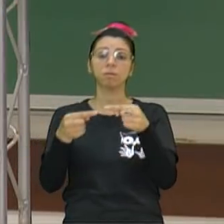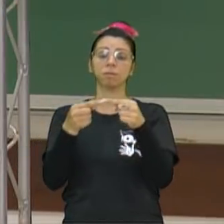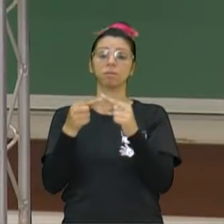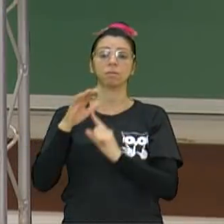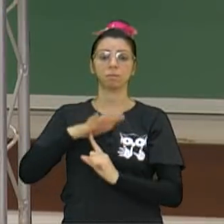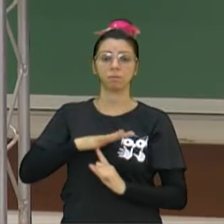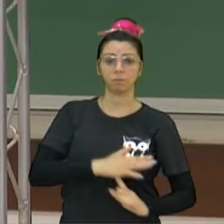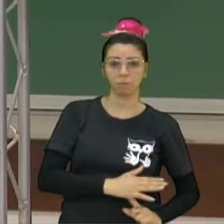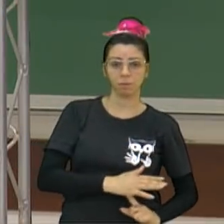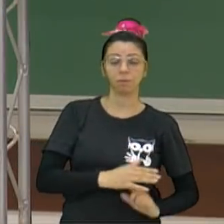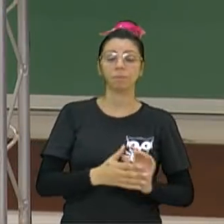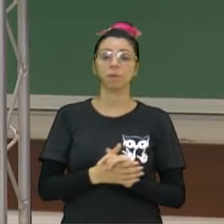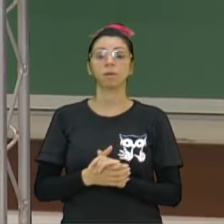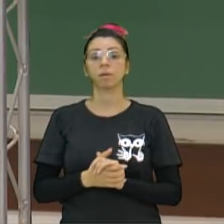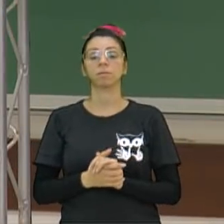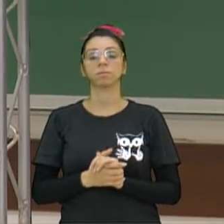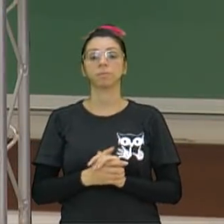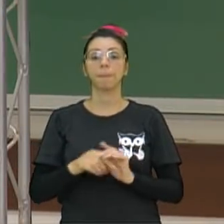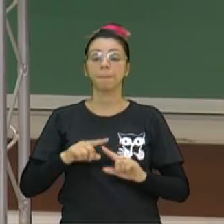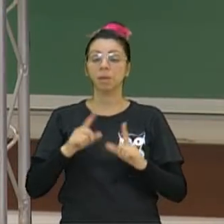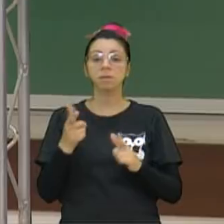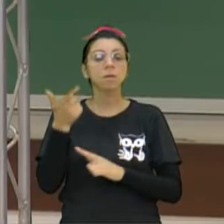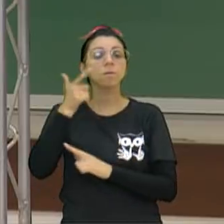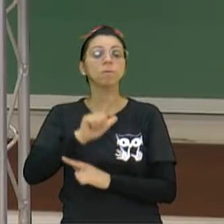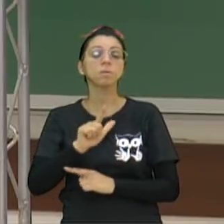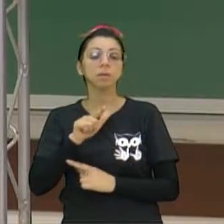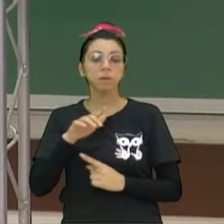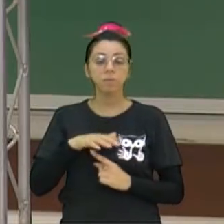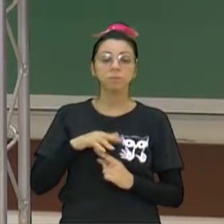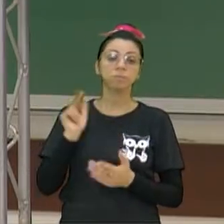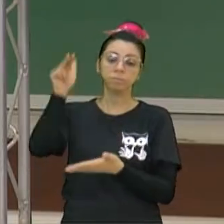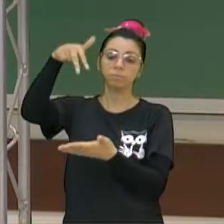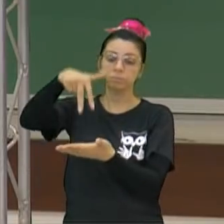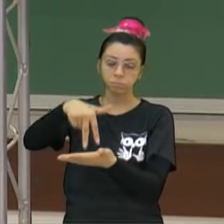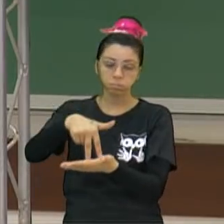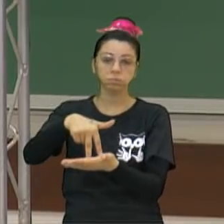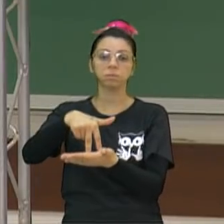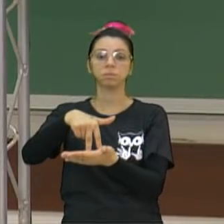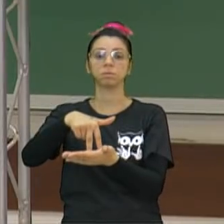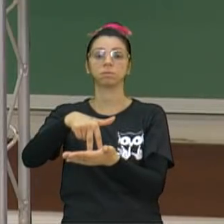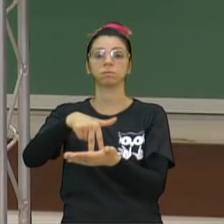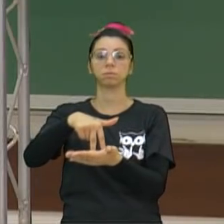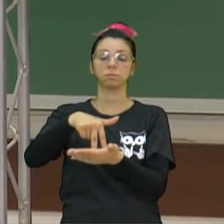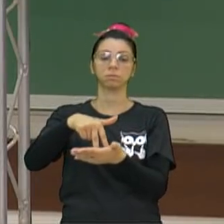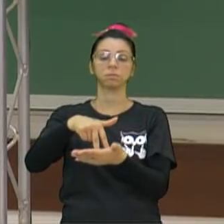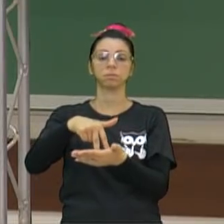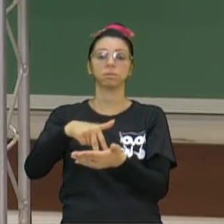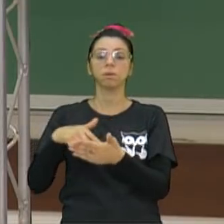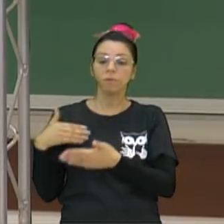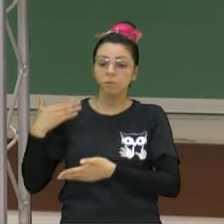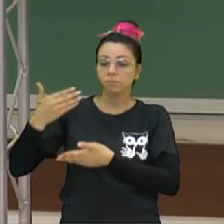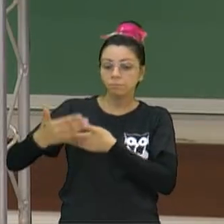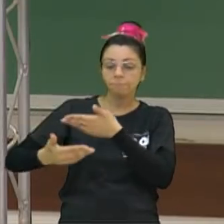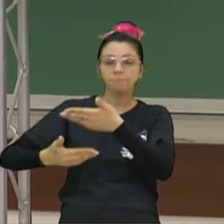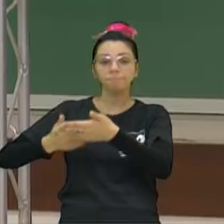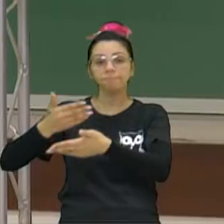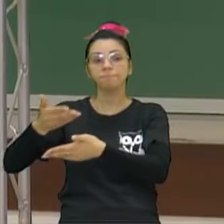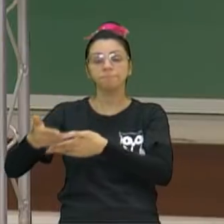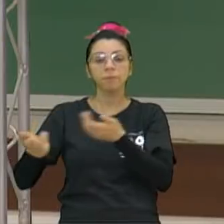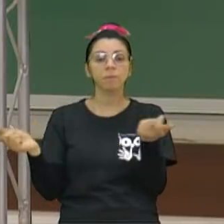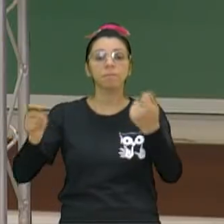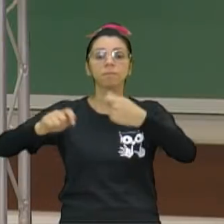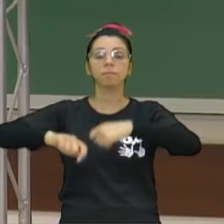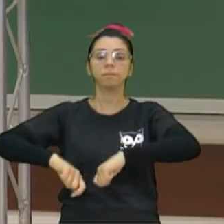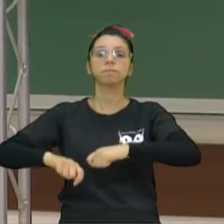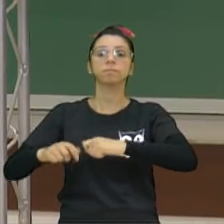depressão, mas ela conseguiu ter assertividade e lidar com essa situação frustrante, né? Foi ali construindo resiliência, que é essa capacidade